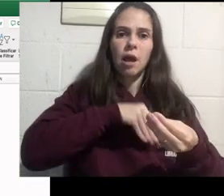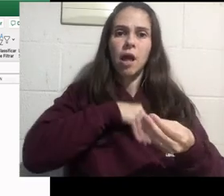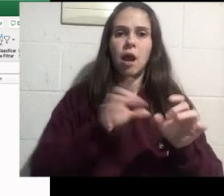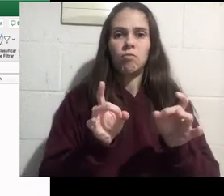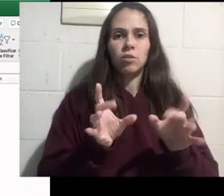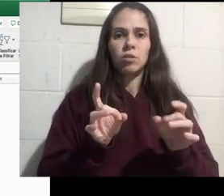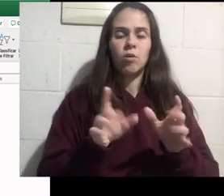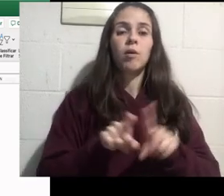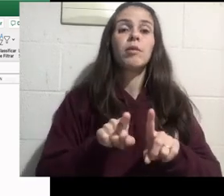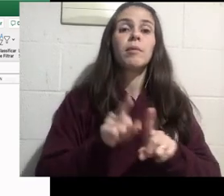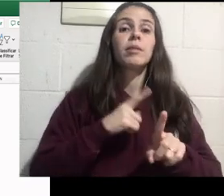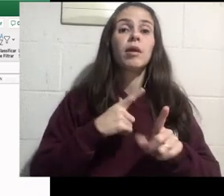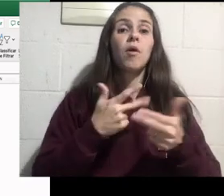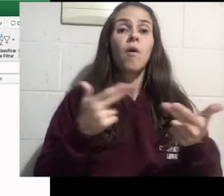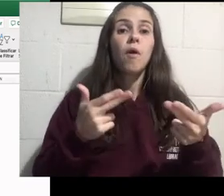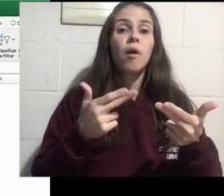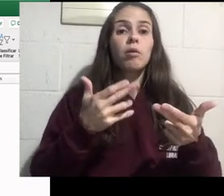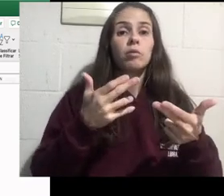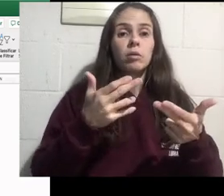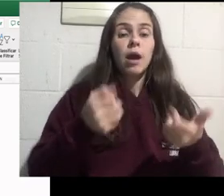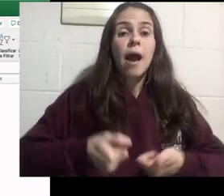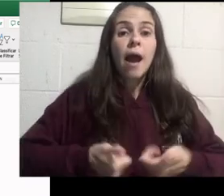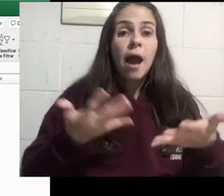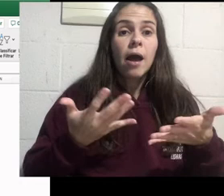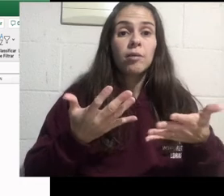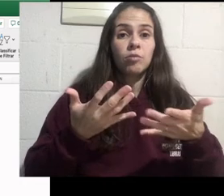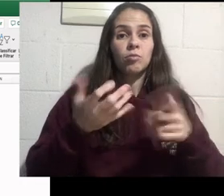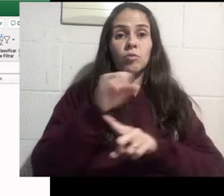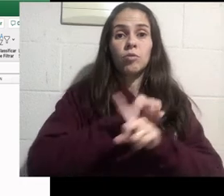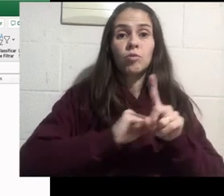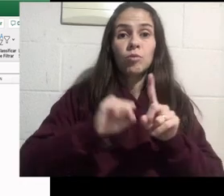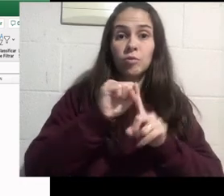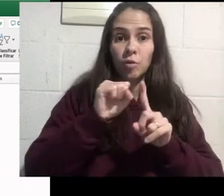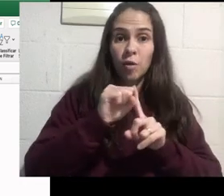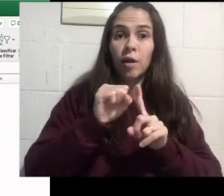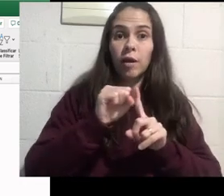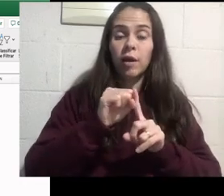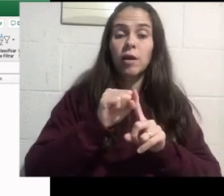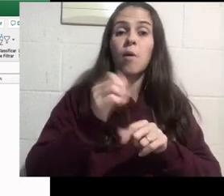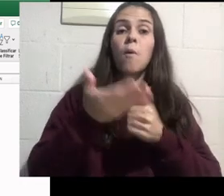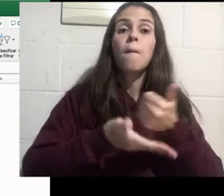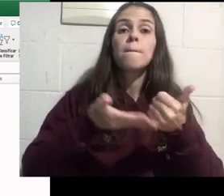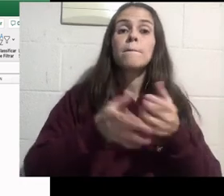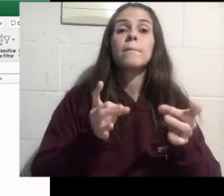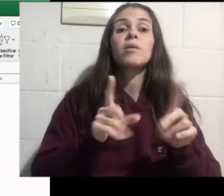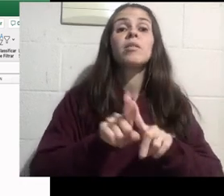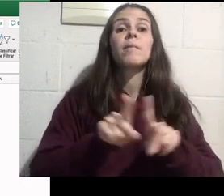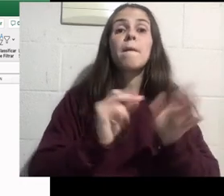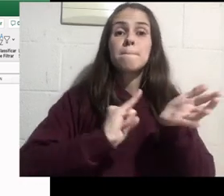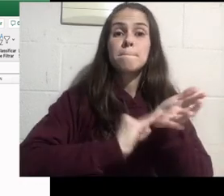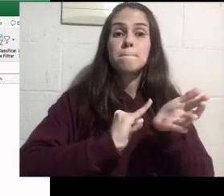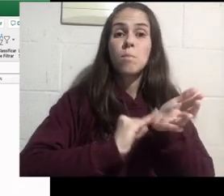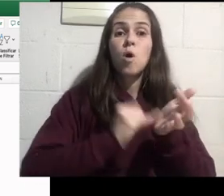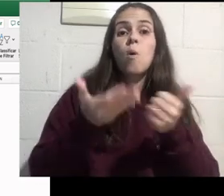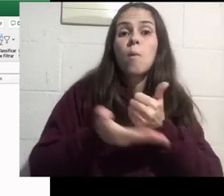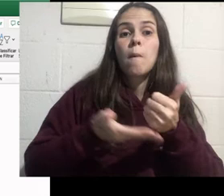temos os encargos sociais sobre as comissões, porque as comissões são um tipo de salário também. E temos o imposto sobre a